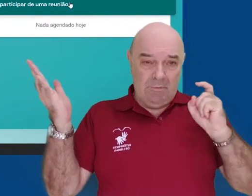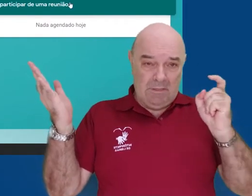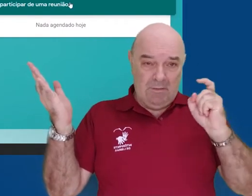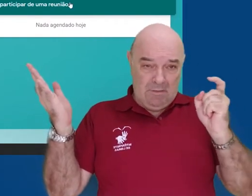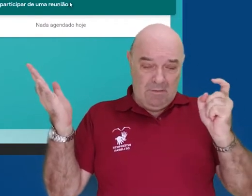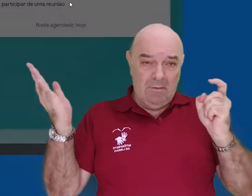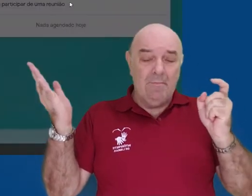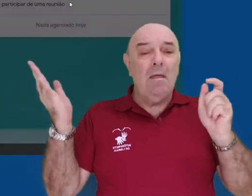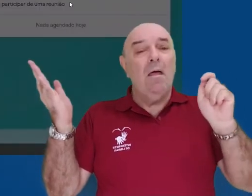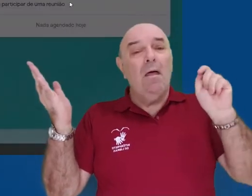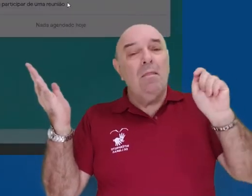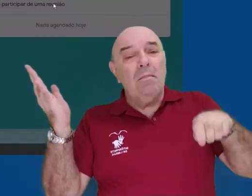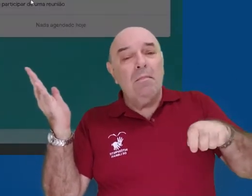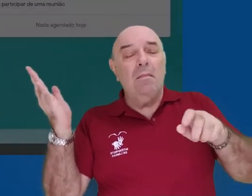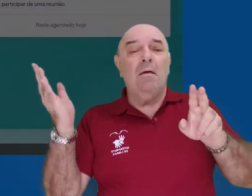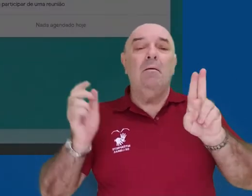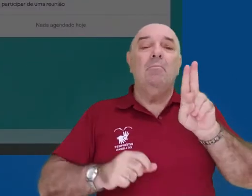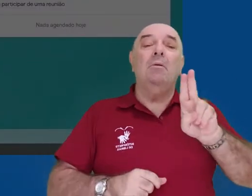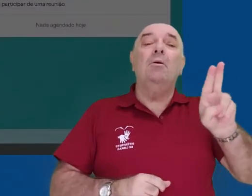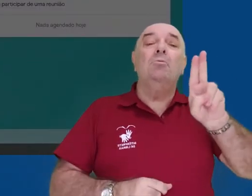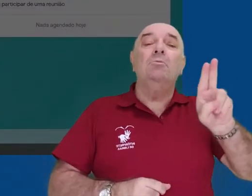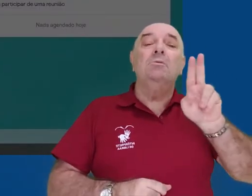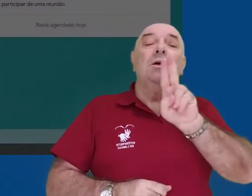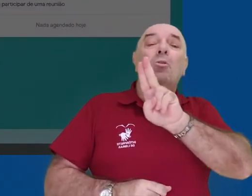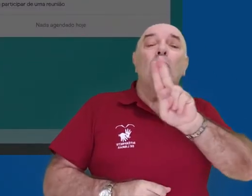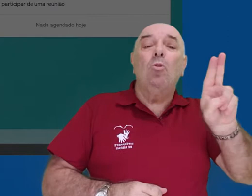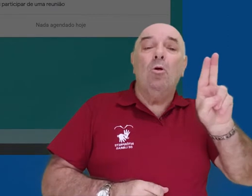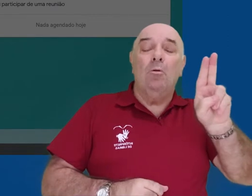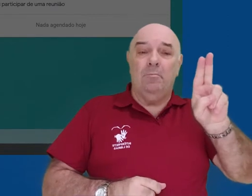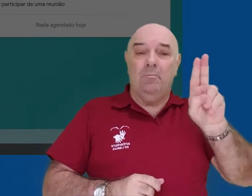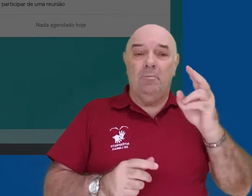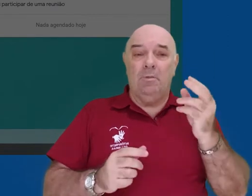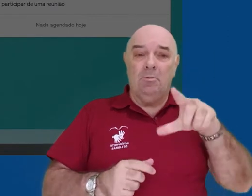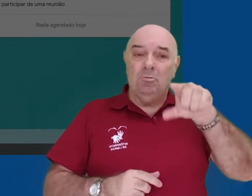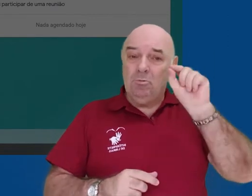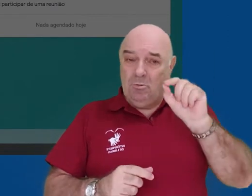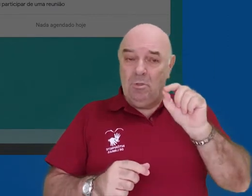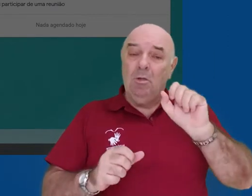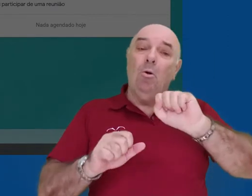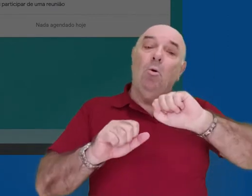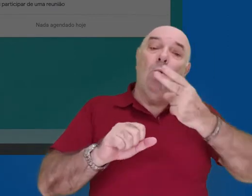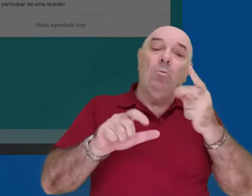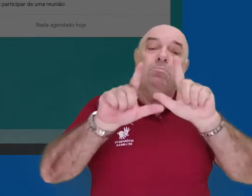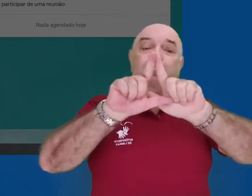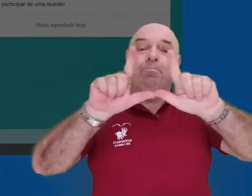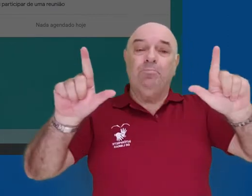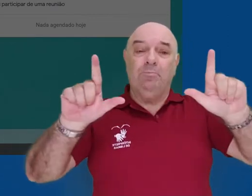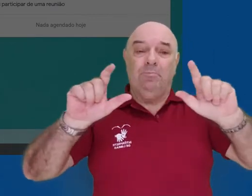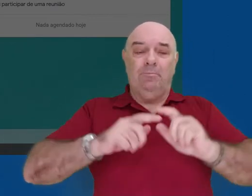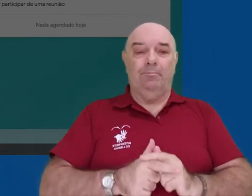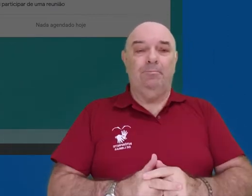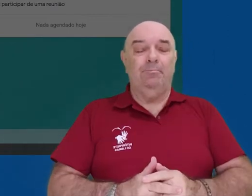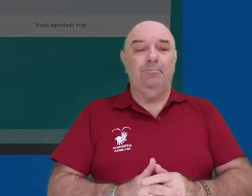Reunião, podemos escolher um nome para a sala ou deixar esse campo em branco.